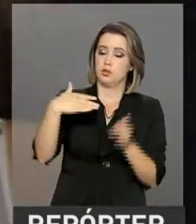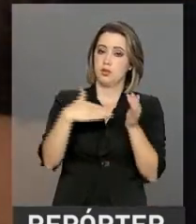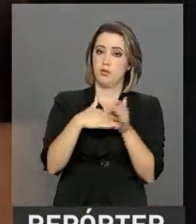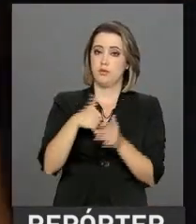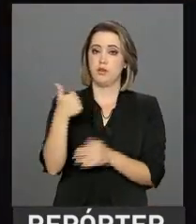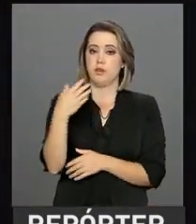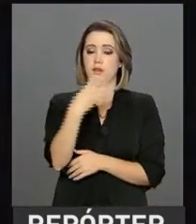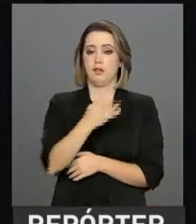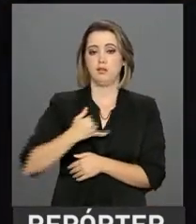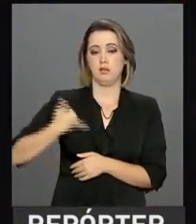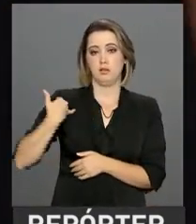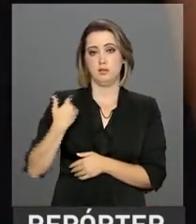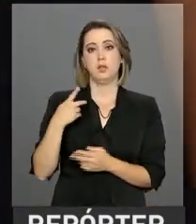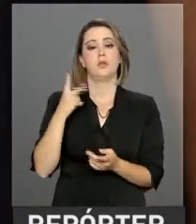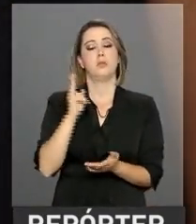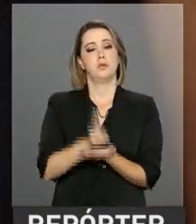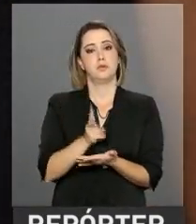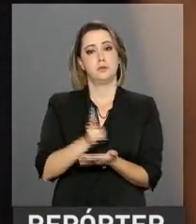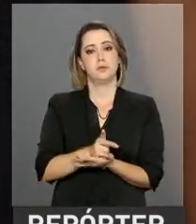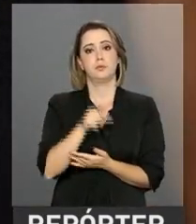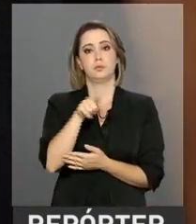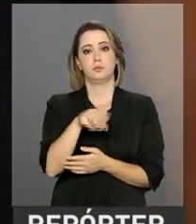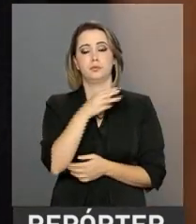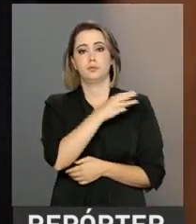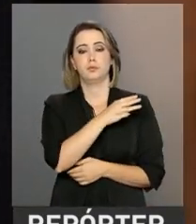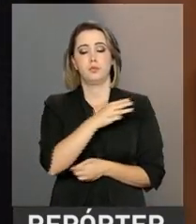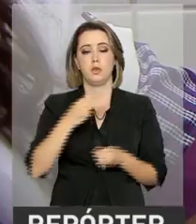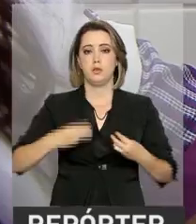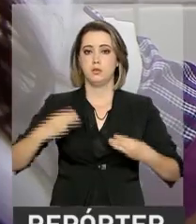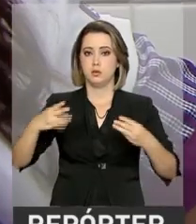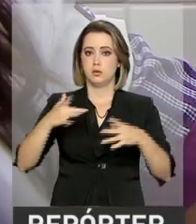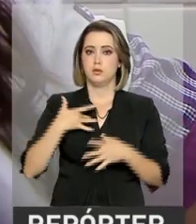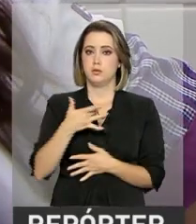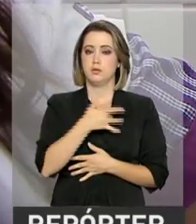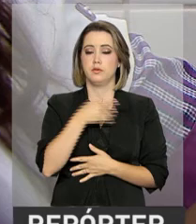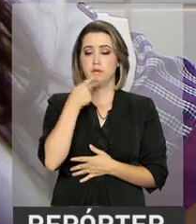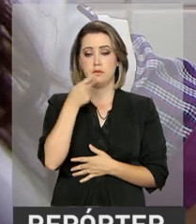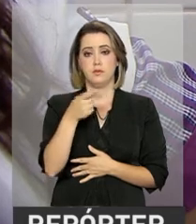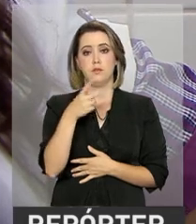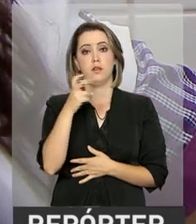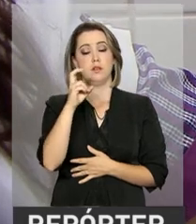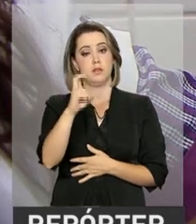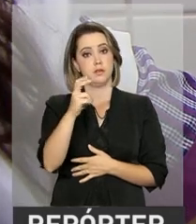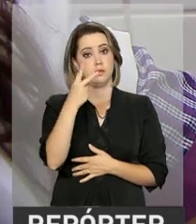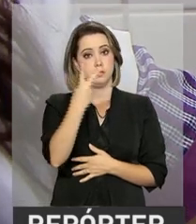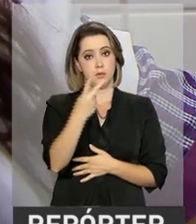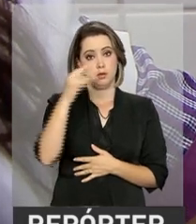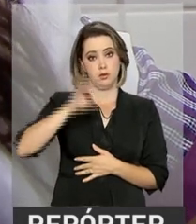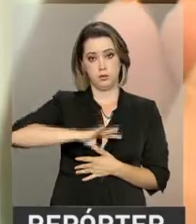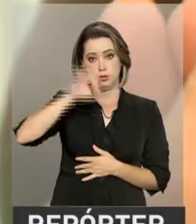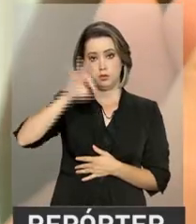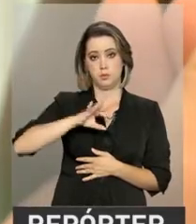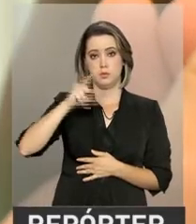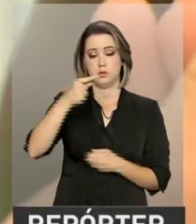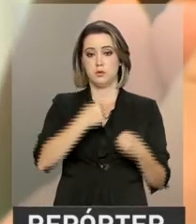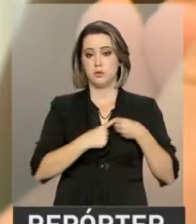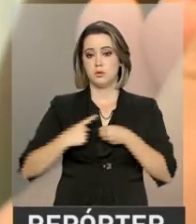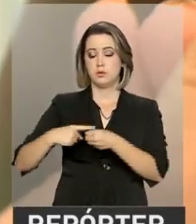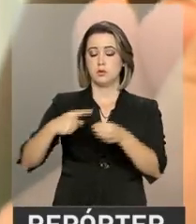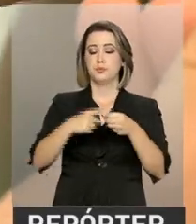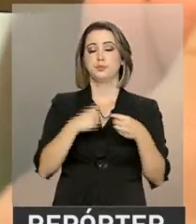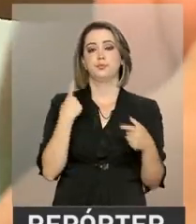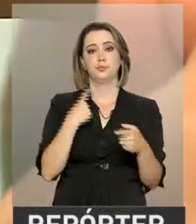anos. Ainda assim, segundo o Ministério da Saúde, 52% dos municípios brasileiros estão